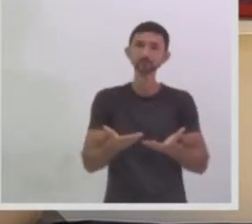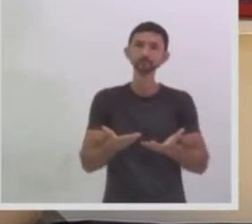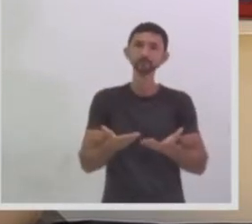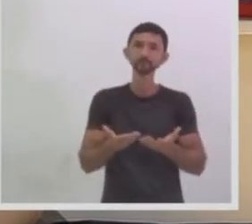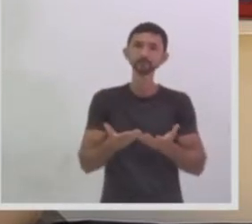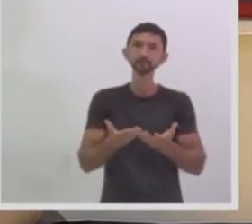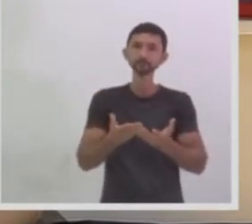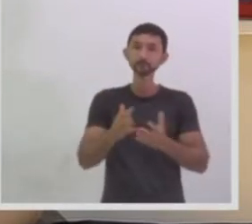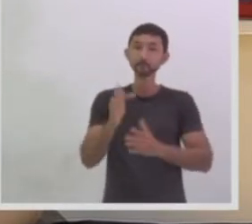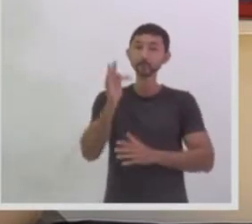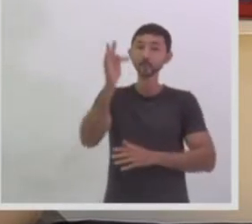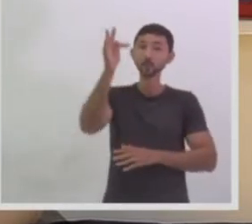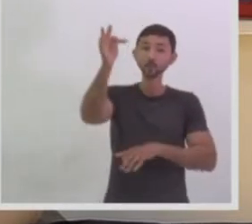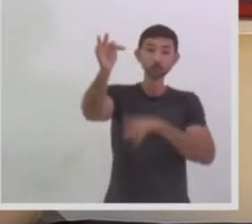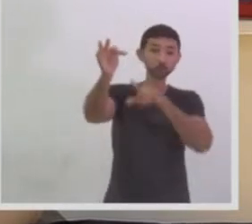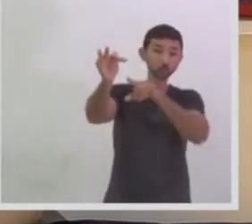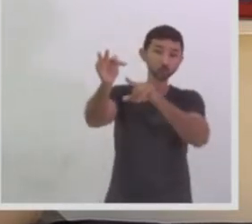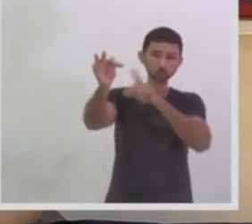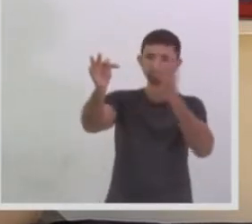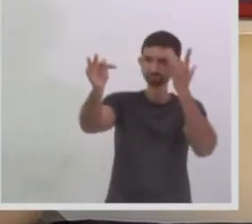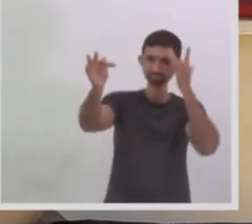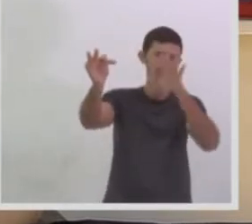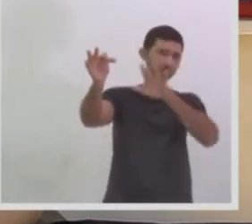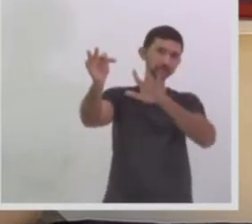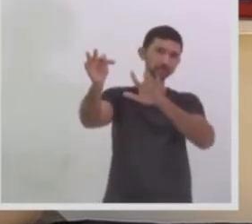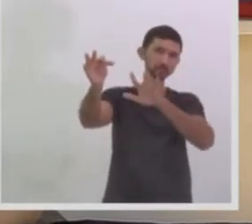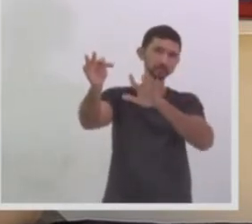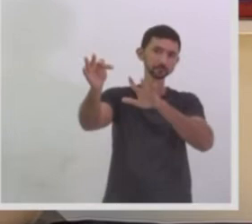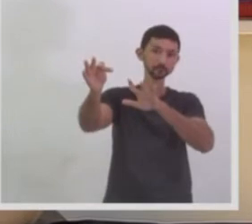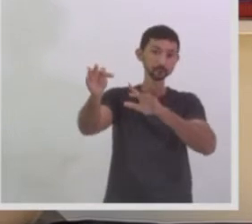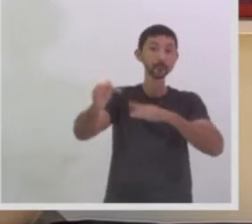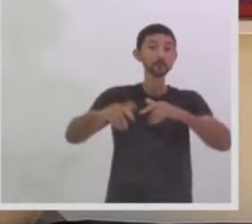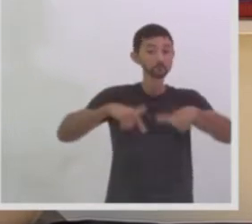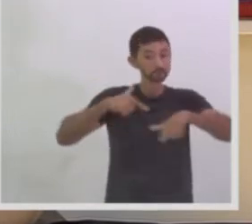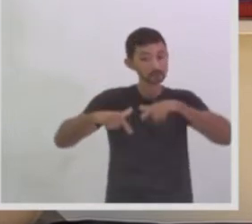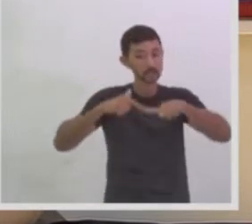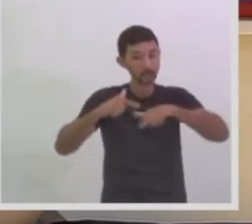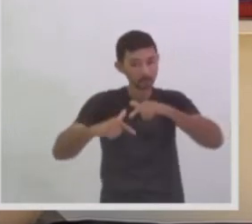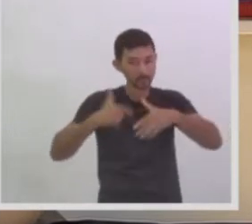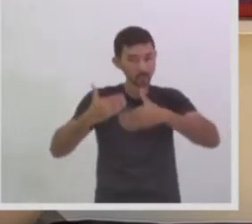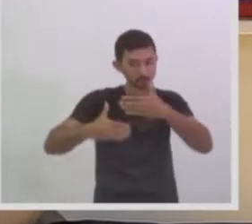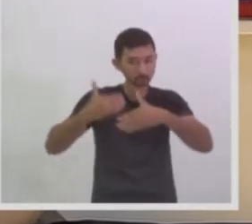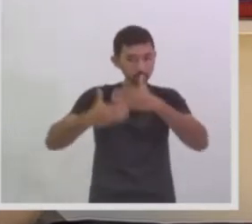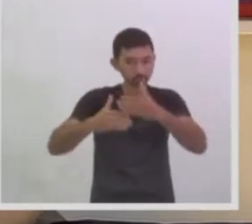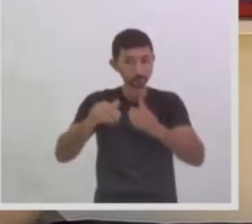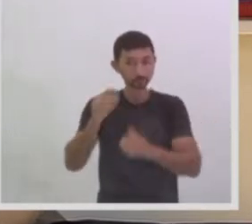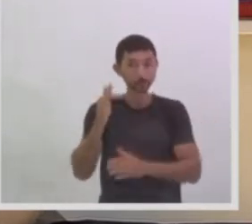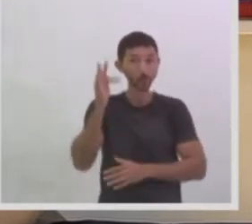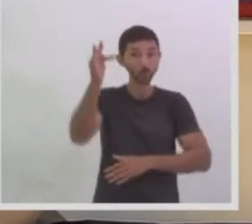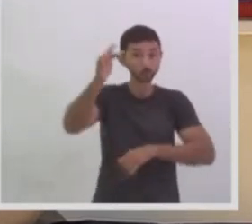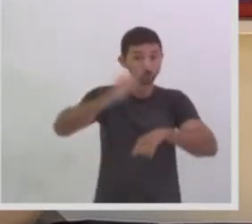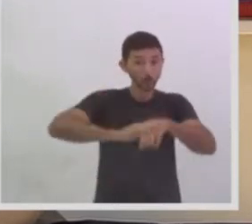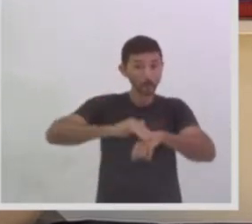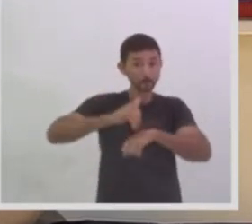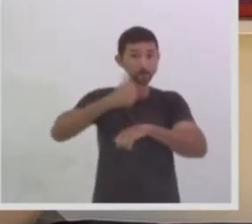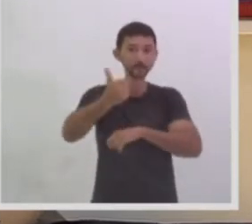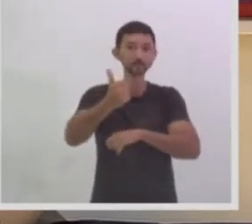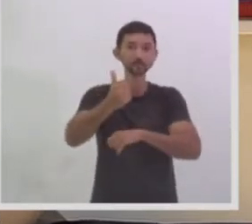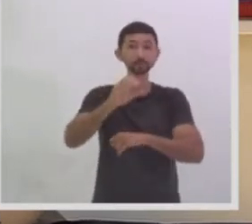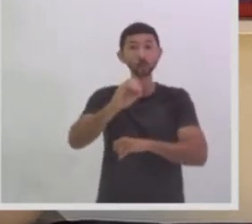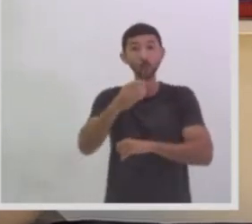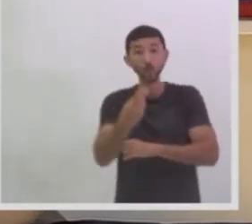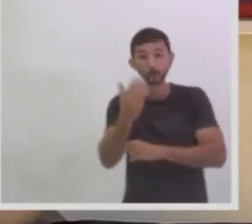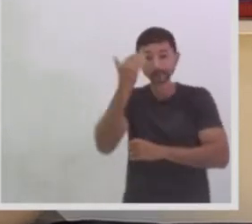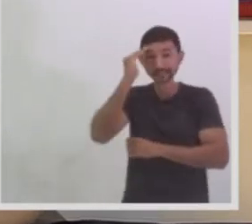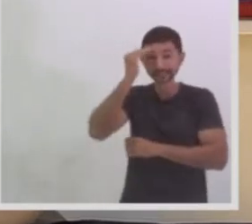O futuro, nós vamos trabalhar para um futuro melhor, compreendendo ou buscando compreender o